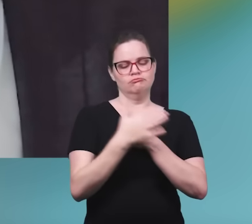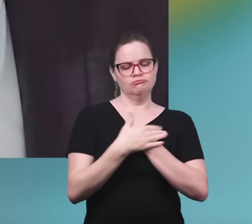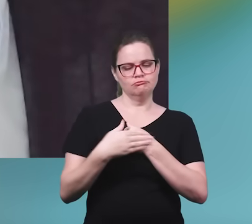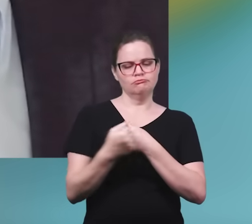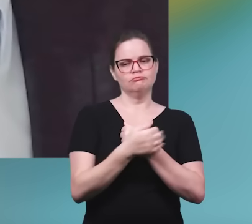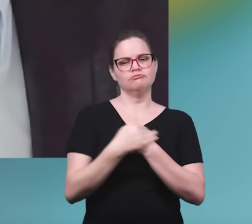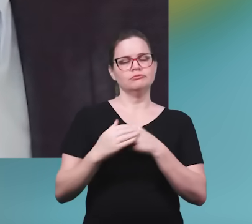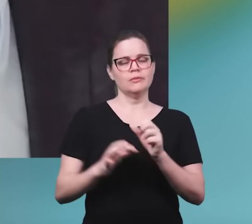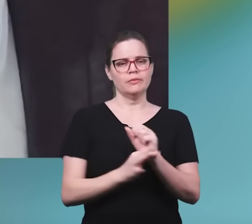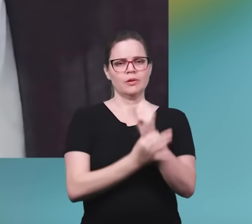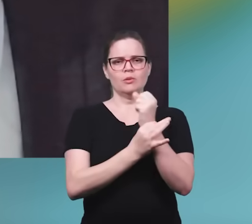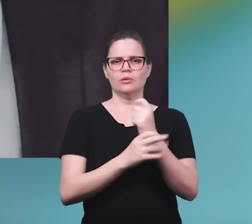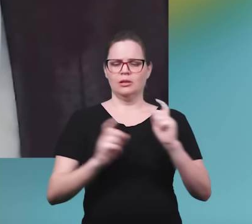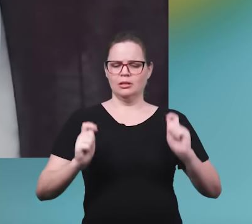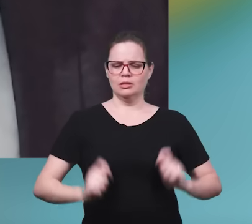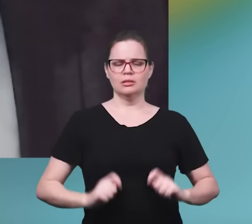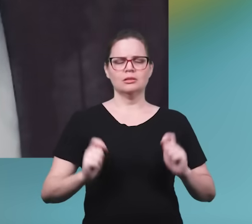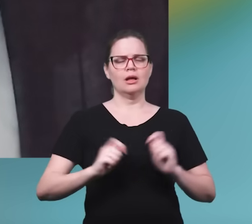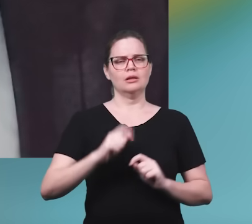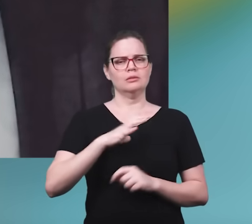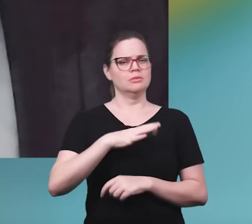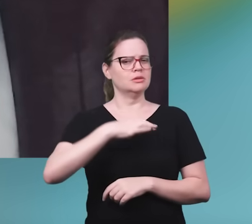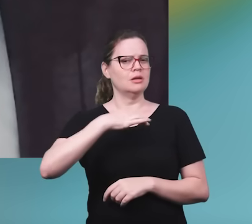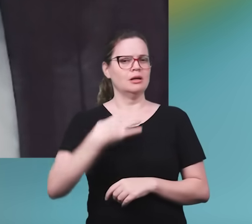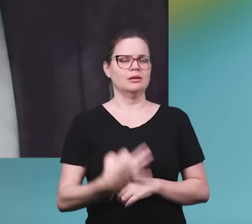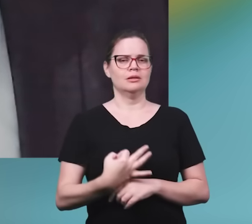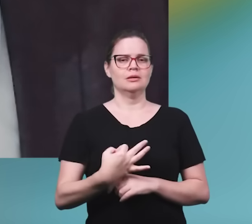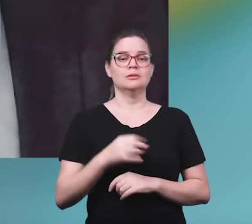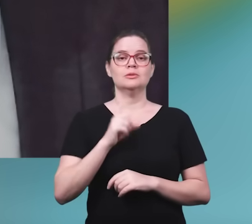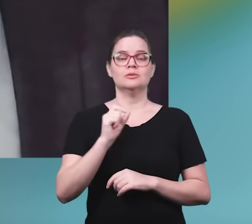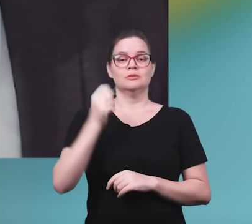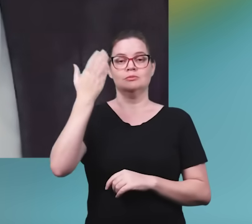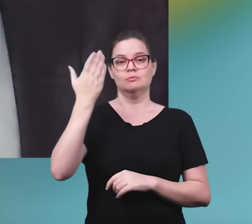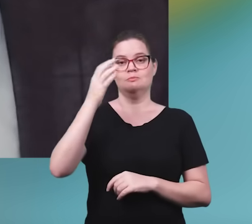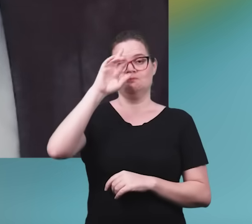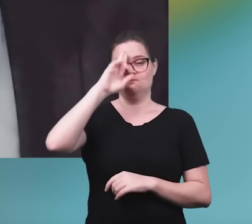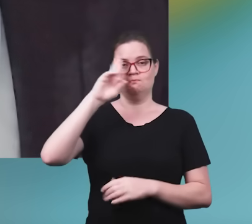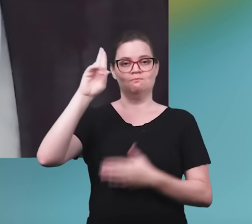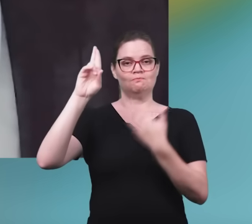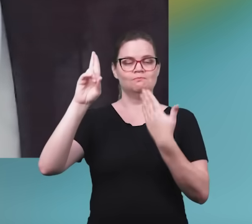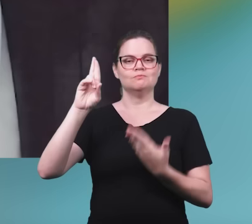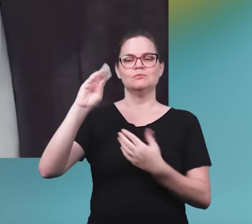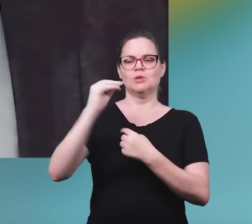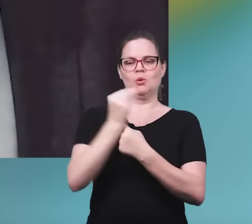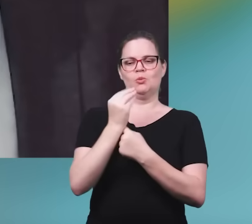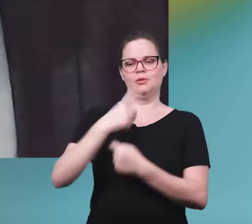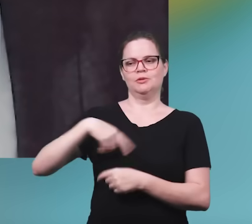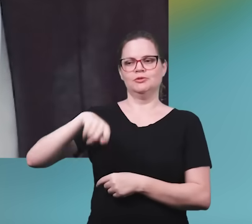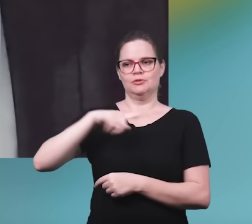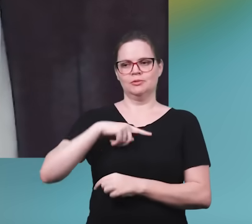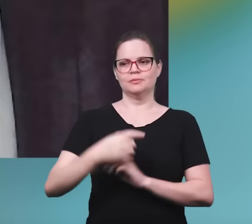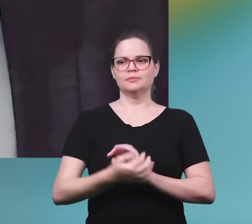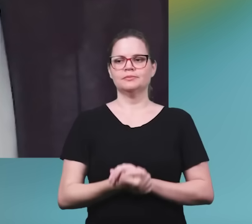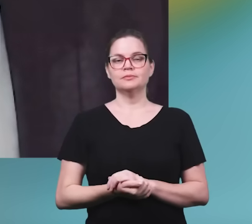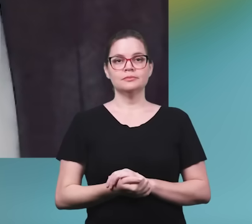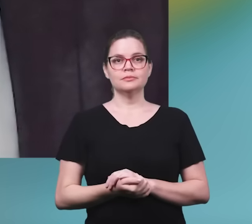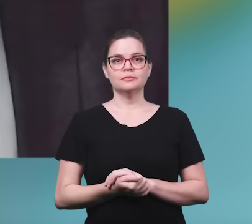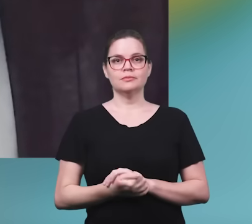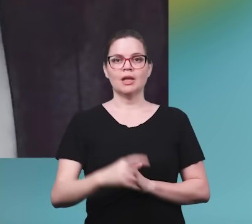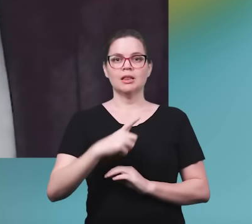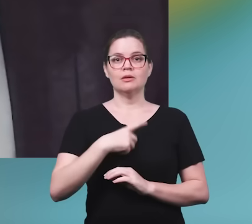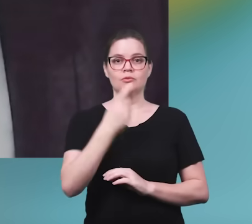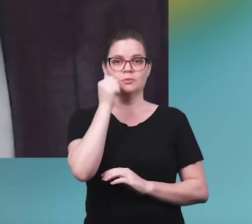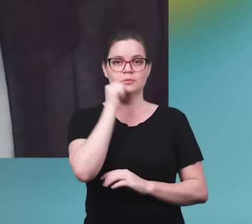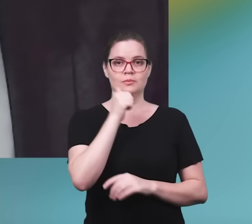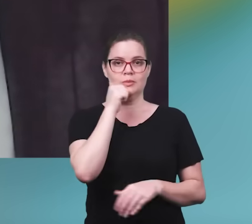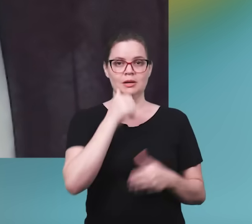o acalento, a segurança e nos traz a certeza de que o Senhor vai cuidar de nós. Uma